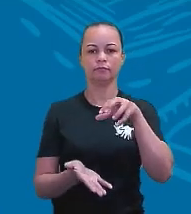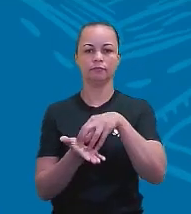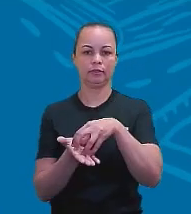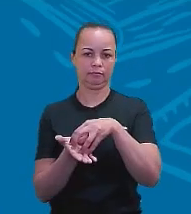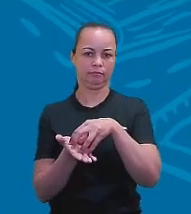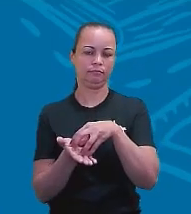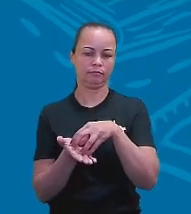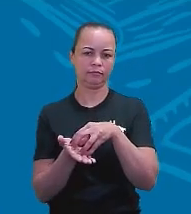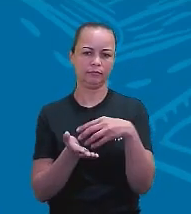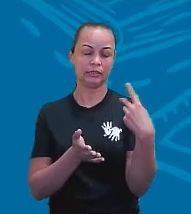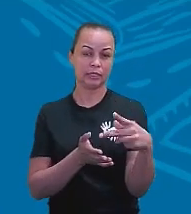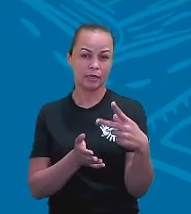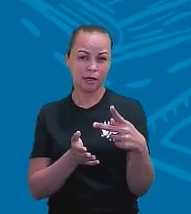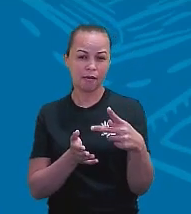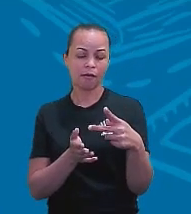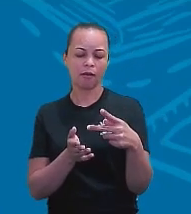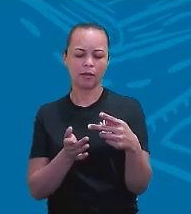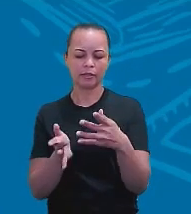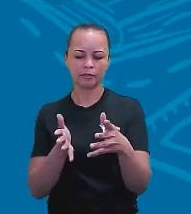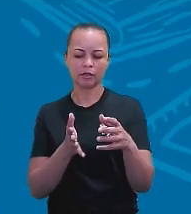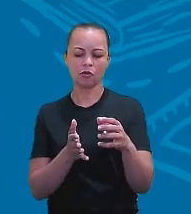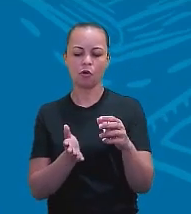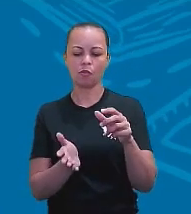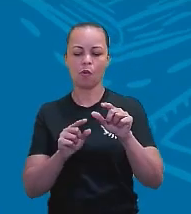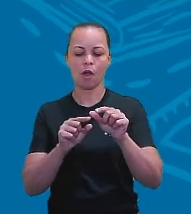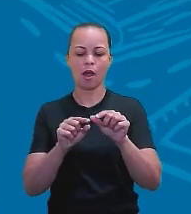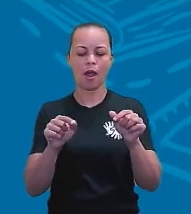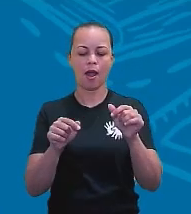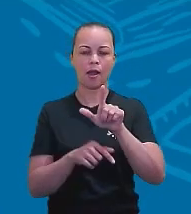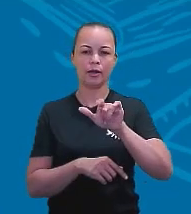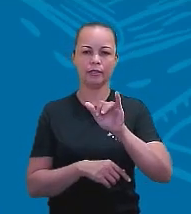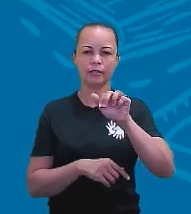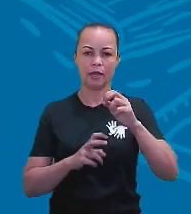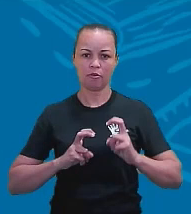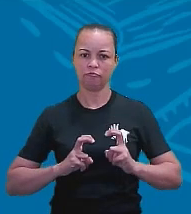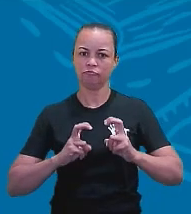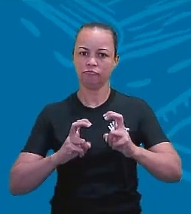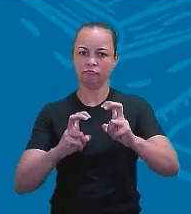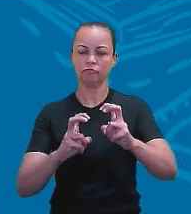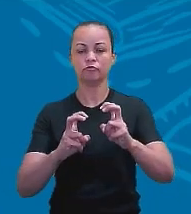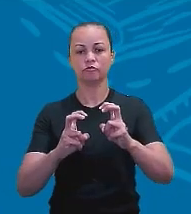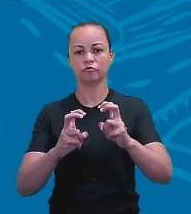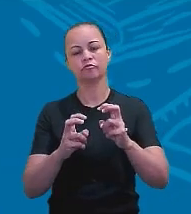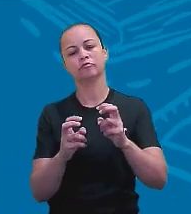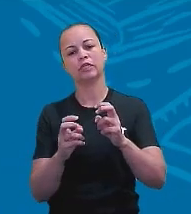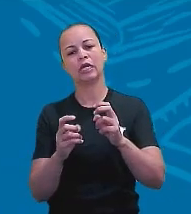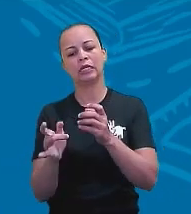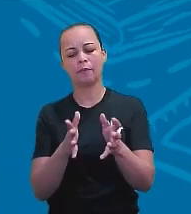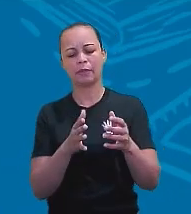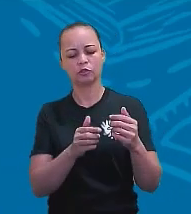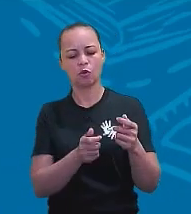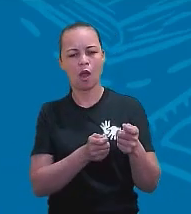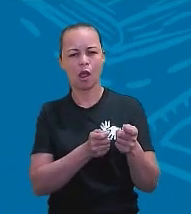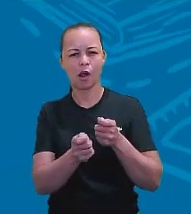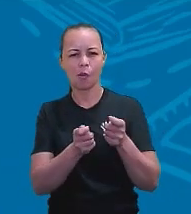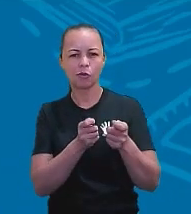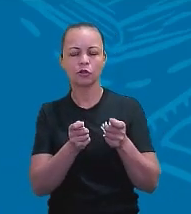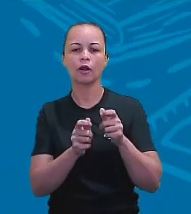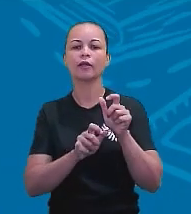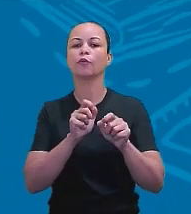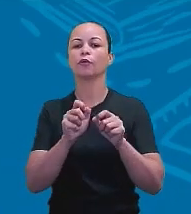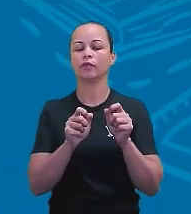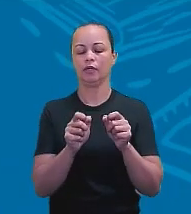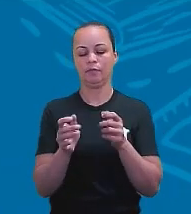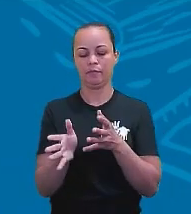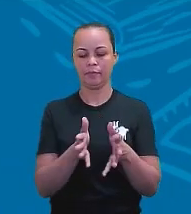aí, como toda a linha ferroviária, a rede ferroviária, passou a ser controlada, gente, pela